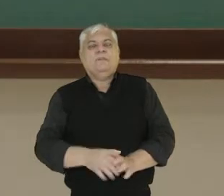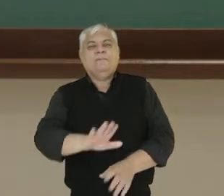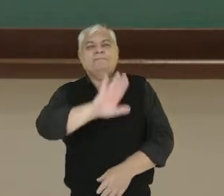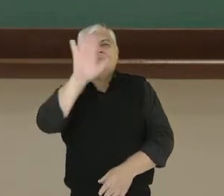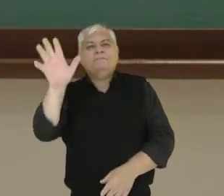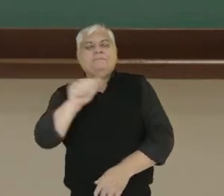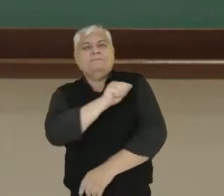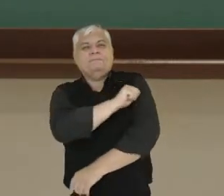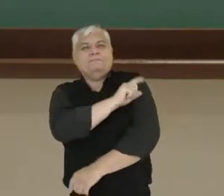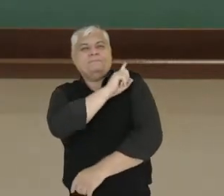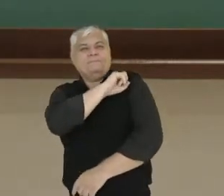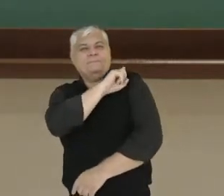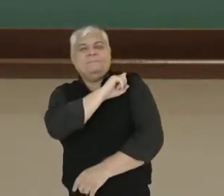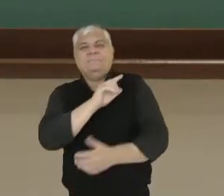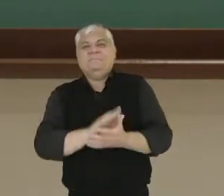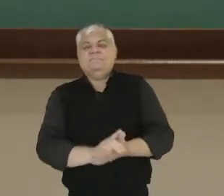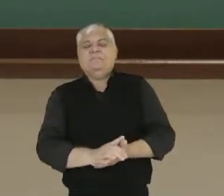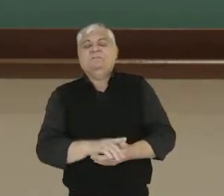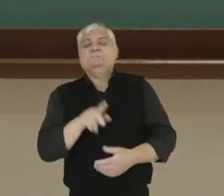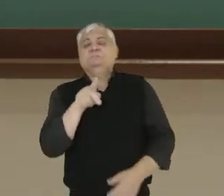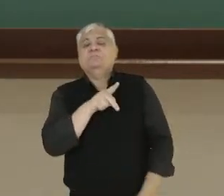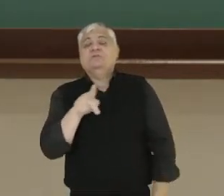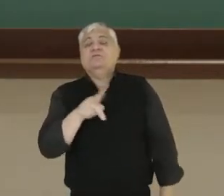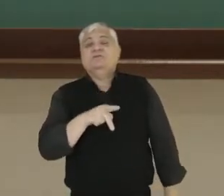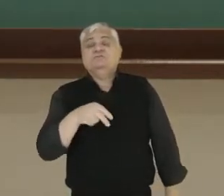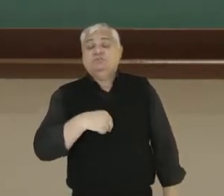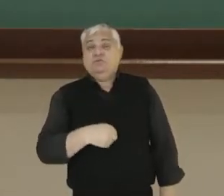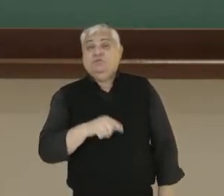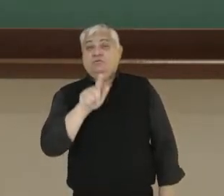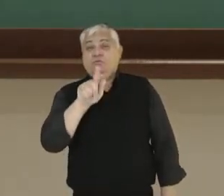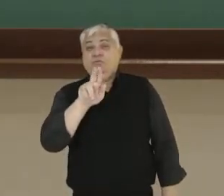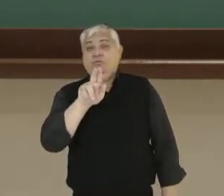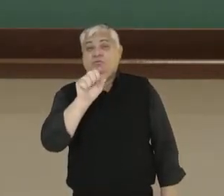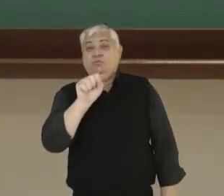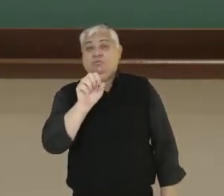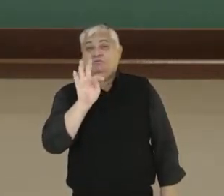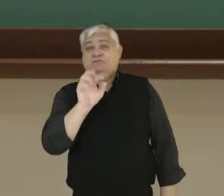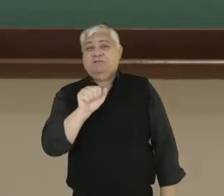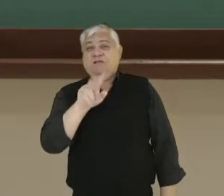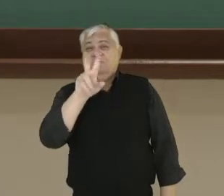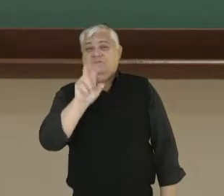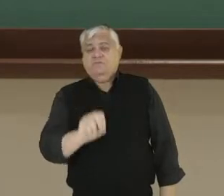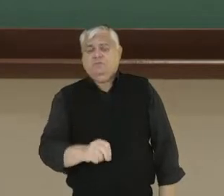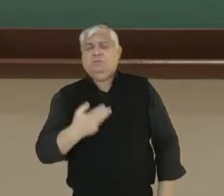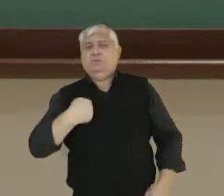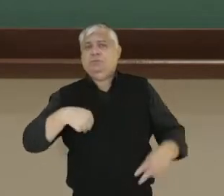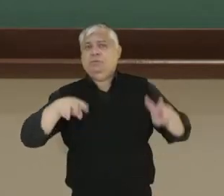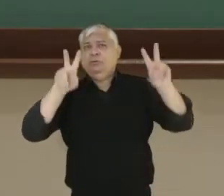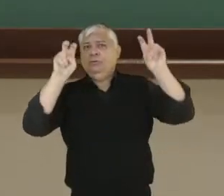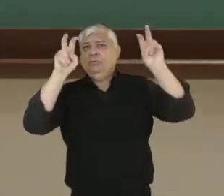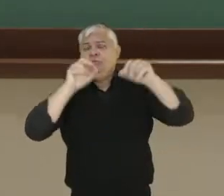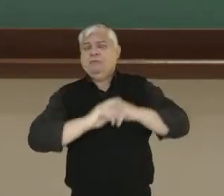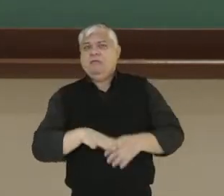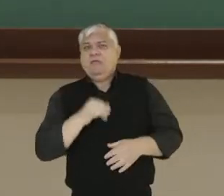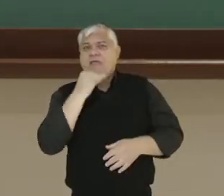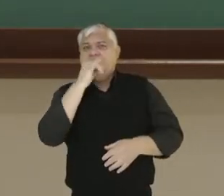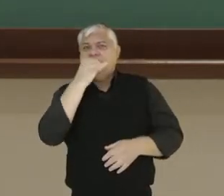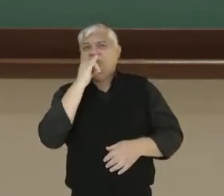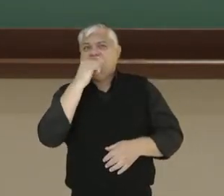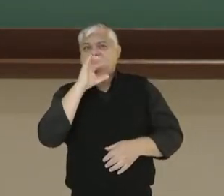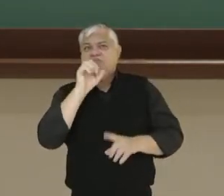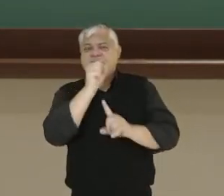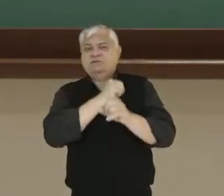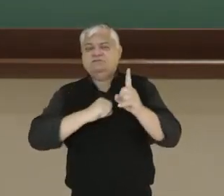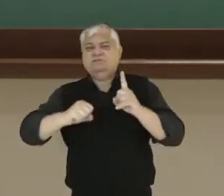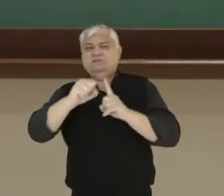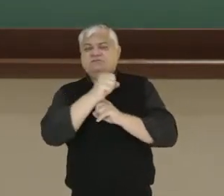Olá, estudantes da primeira série. Quem está falando aqui é o professor Gustavo Treveira e hoje nós vamos falar sobre energia e sistemas